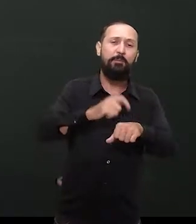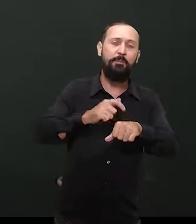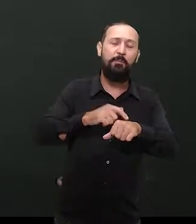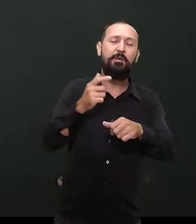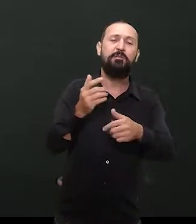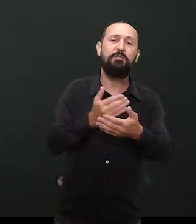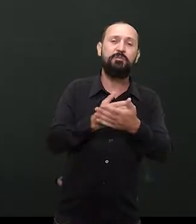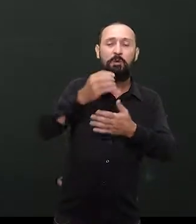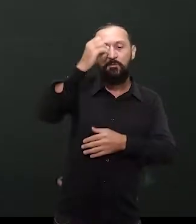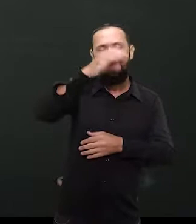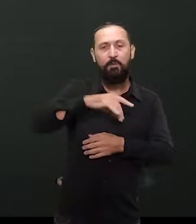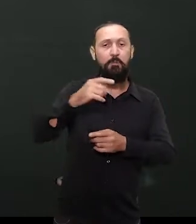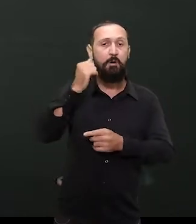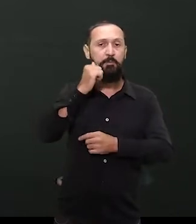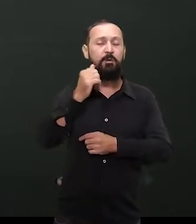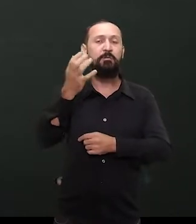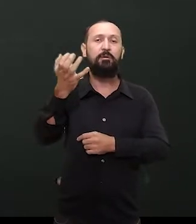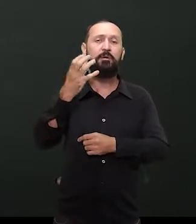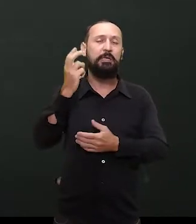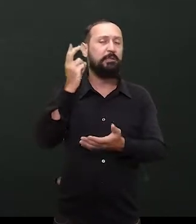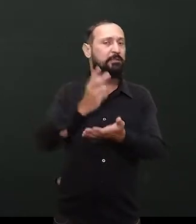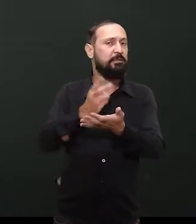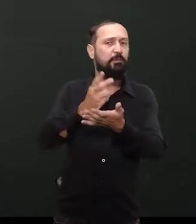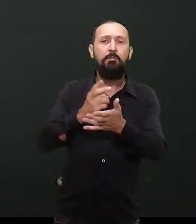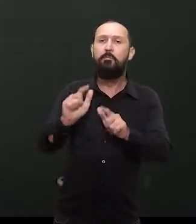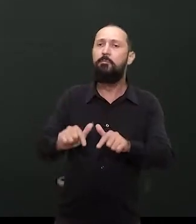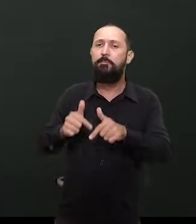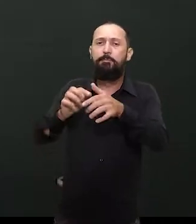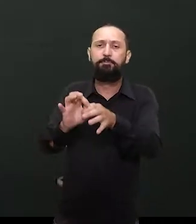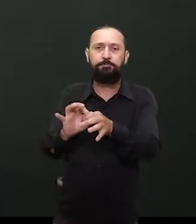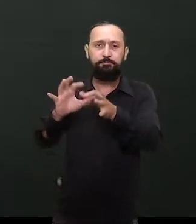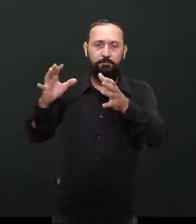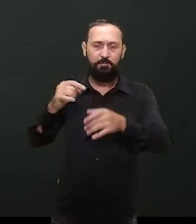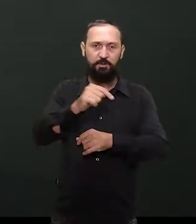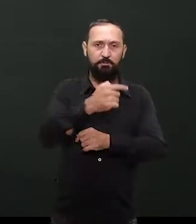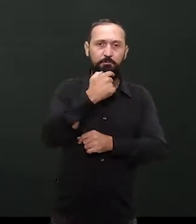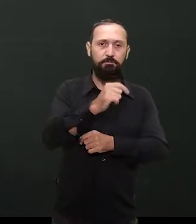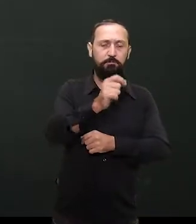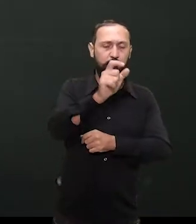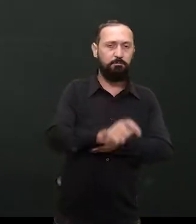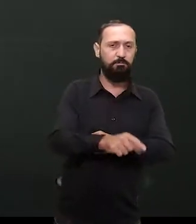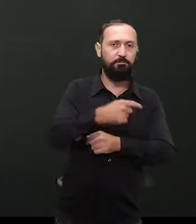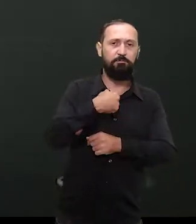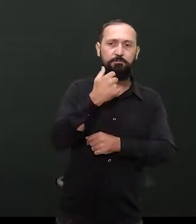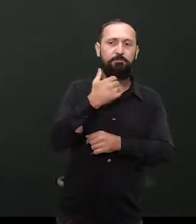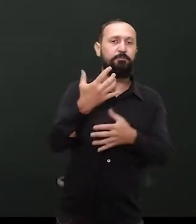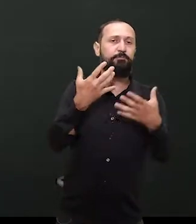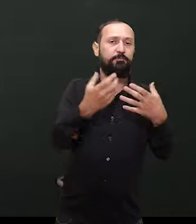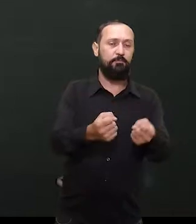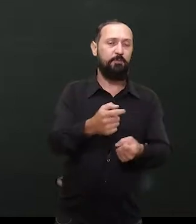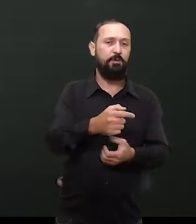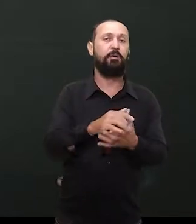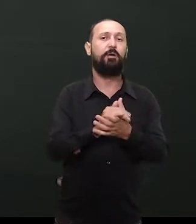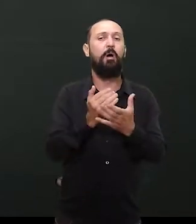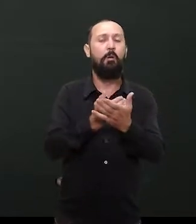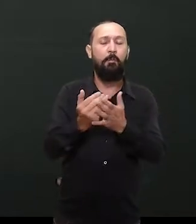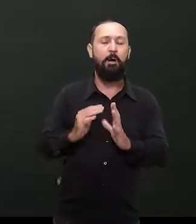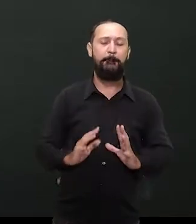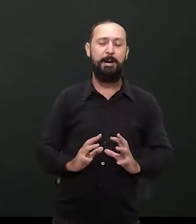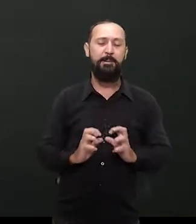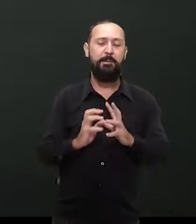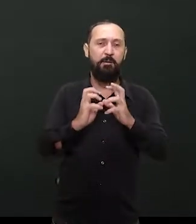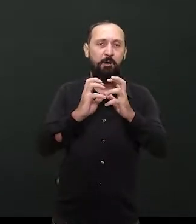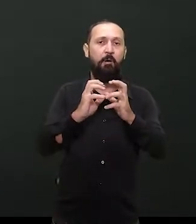ciclo de violência doméstica uma mulher que está querendo cada vez mais seu espaço e um homem que não está preparado para receber essa mulher então